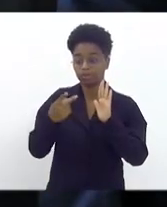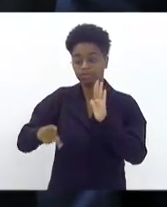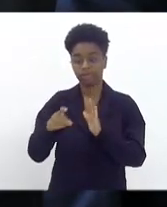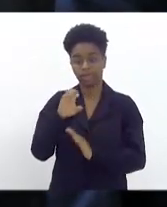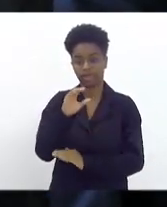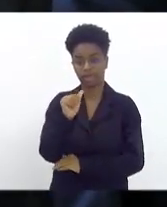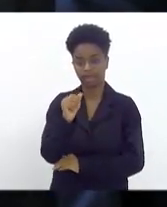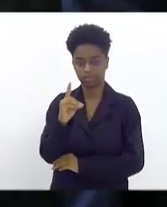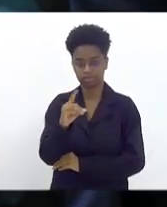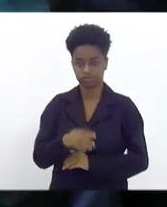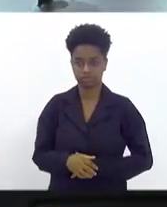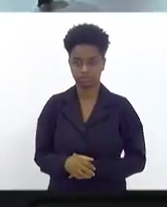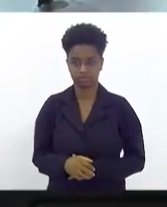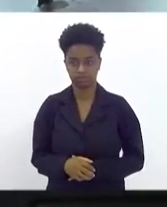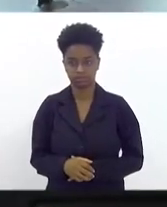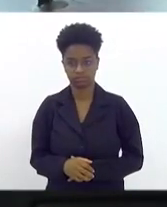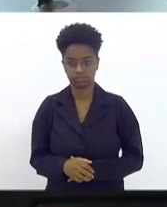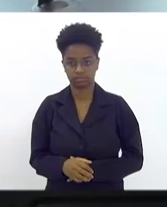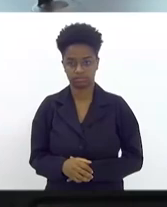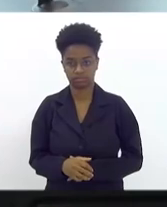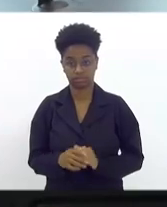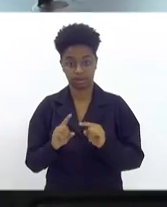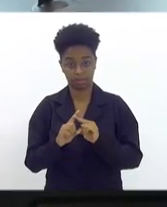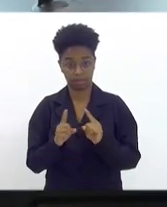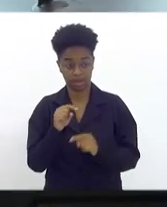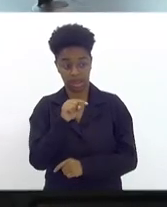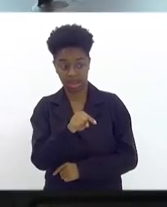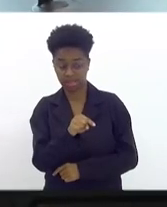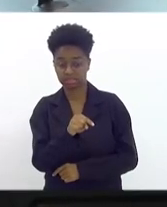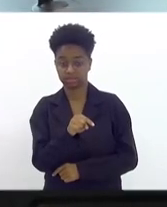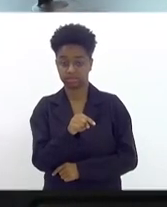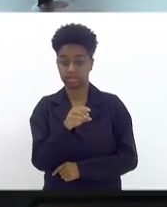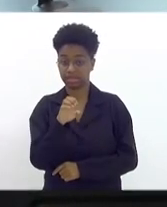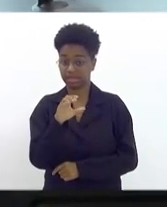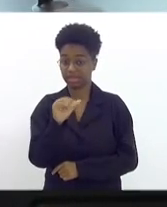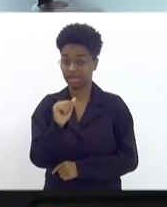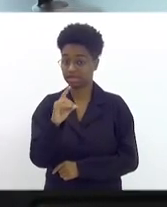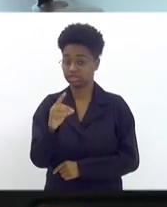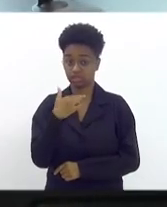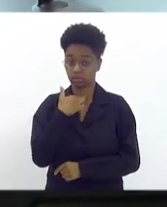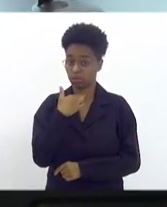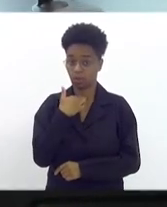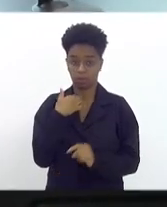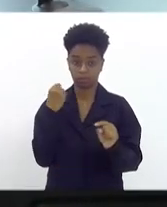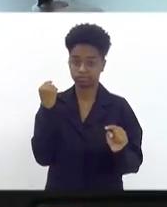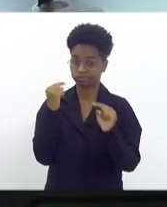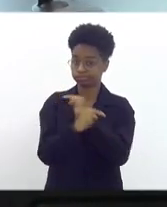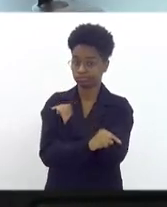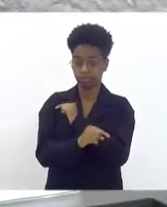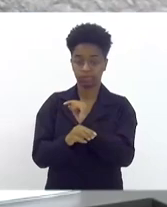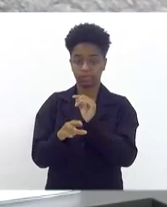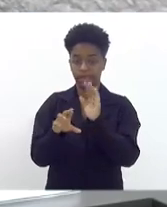coloca. Mas, assim, aí nesse caso específico aí, o ECAD não pode contrariar a norma